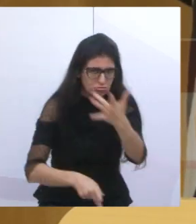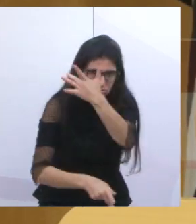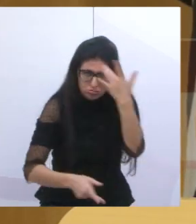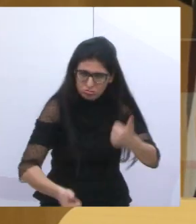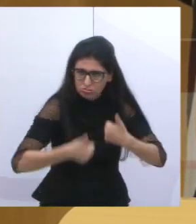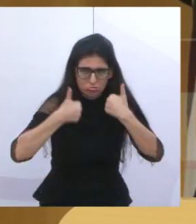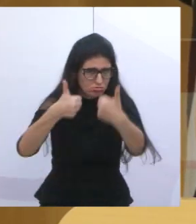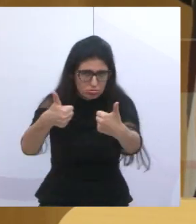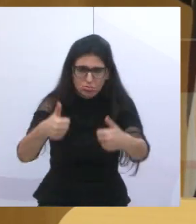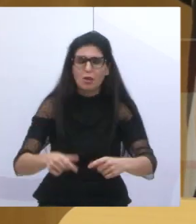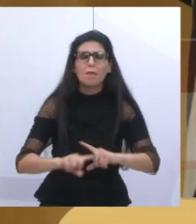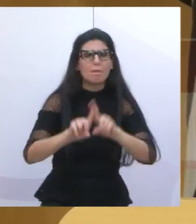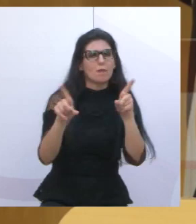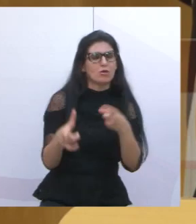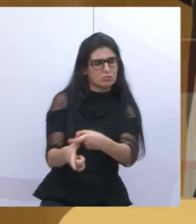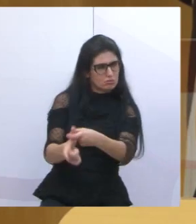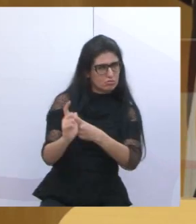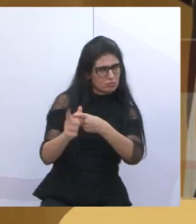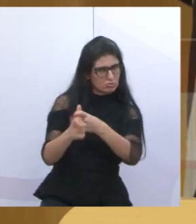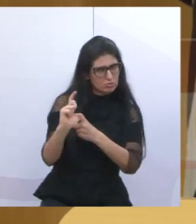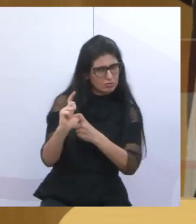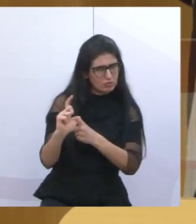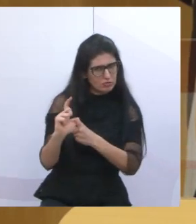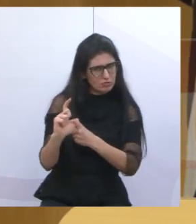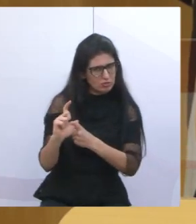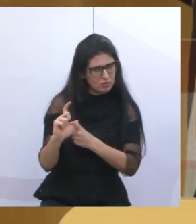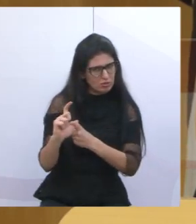tem dívida que ela vai até